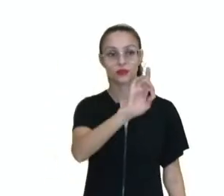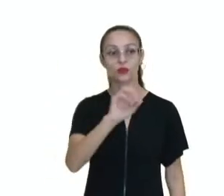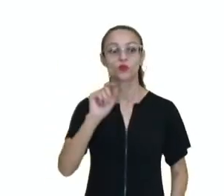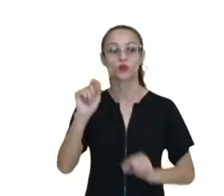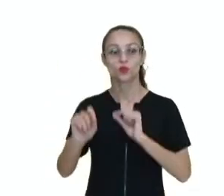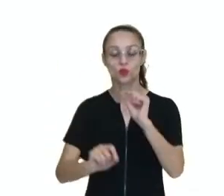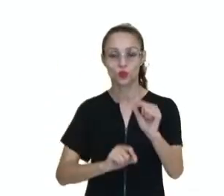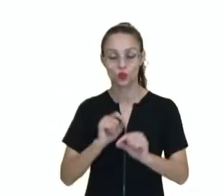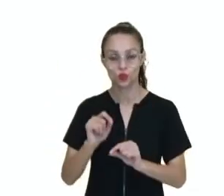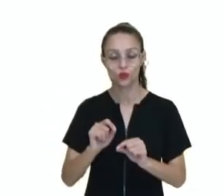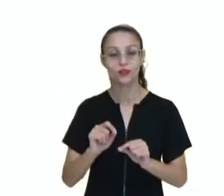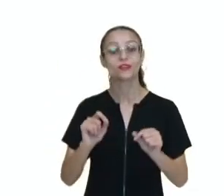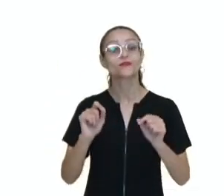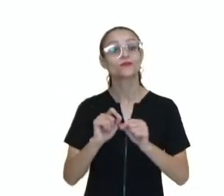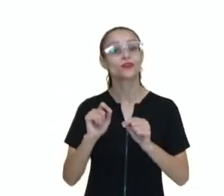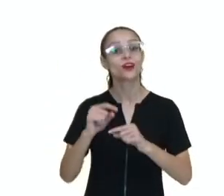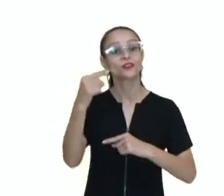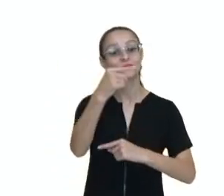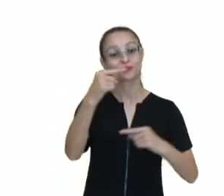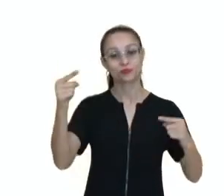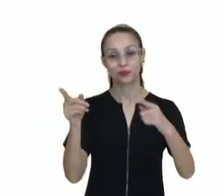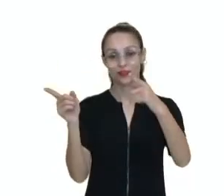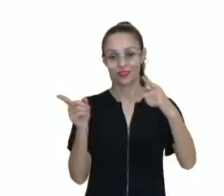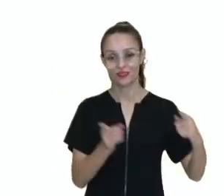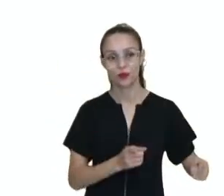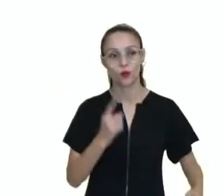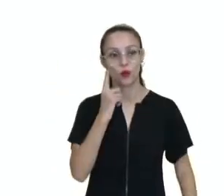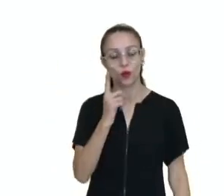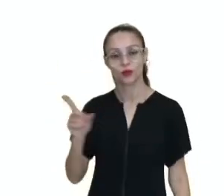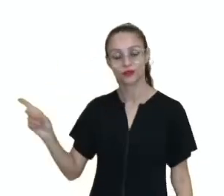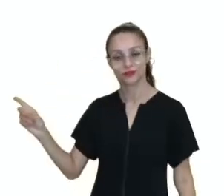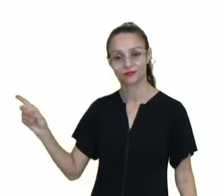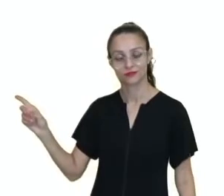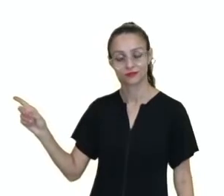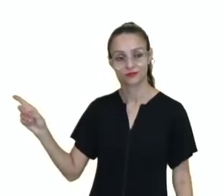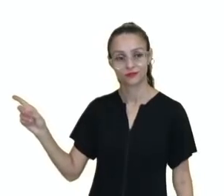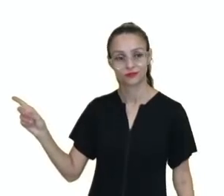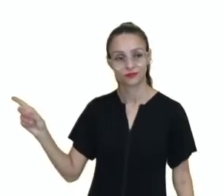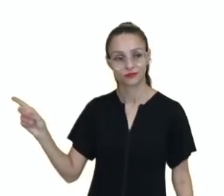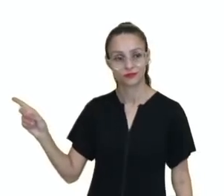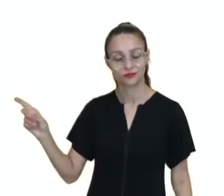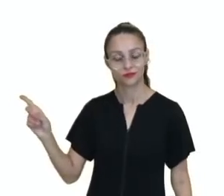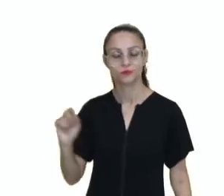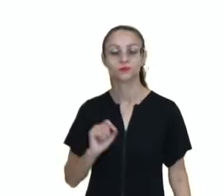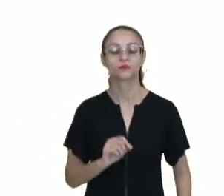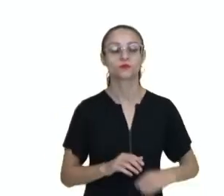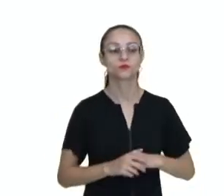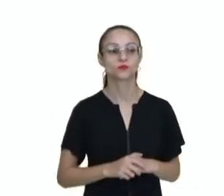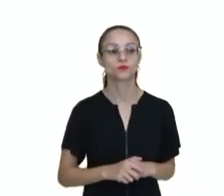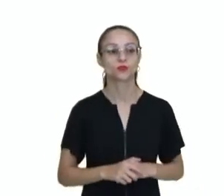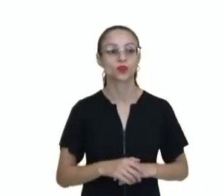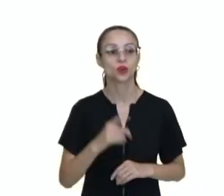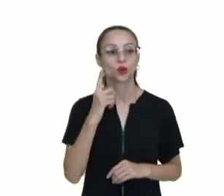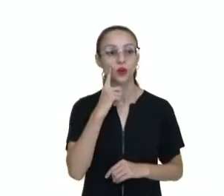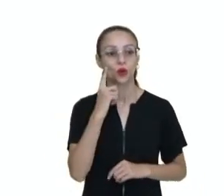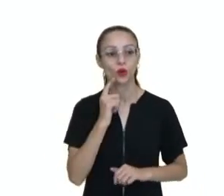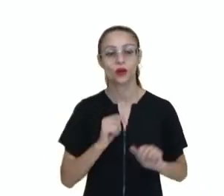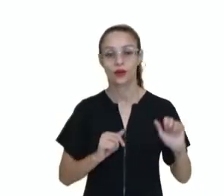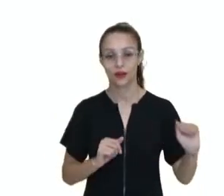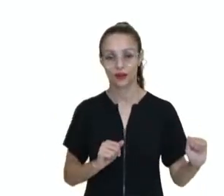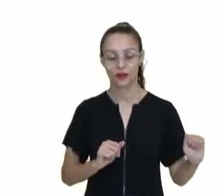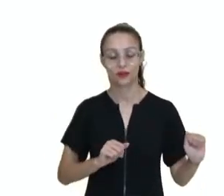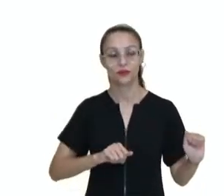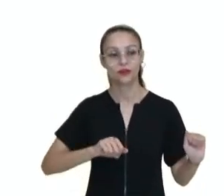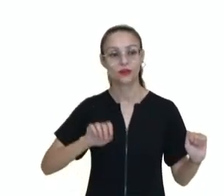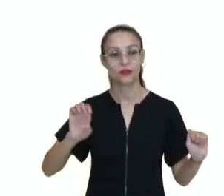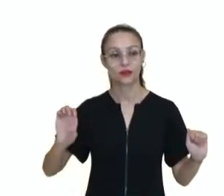construir um paralelogramo tá olha aqui o paralelogramo Olha lá as unidades olha só a